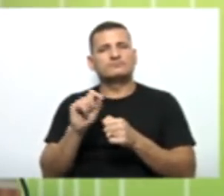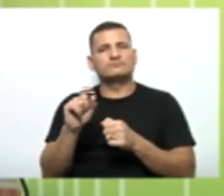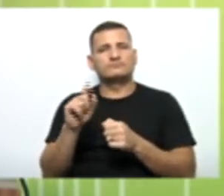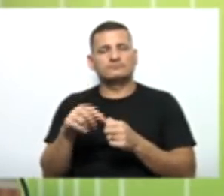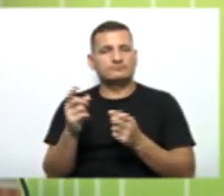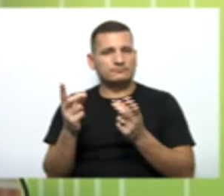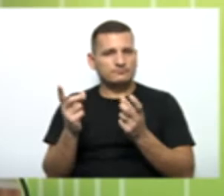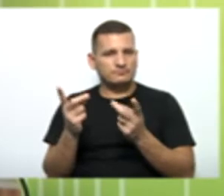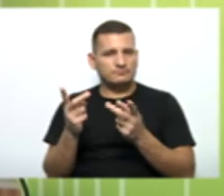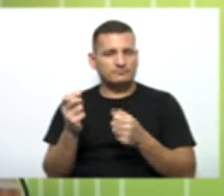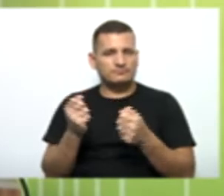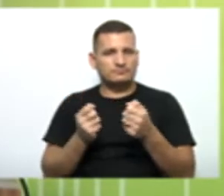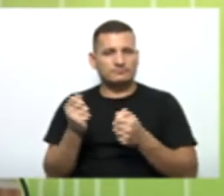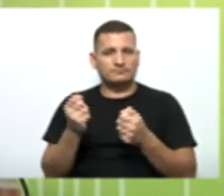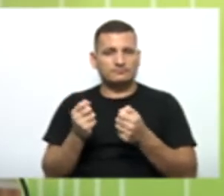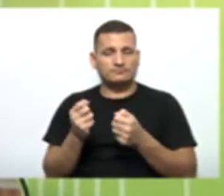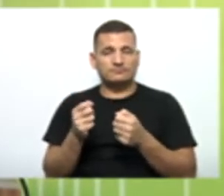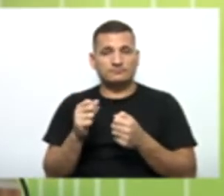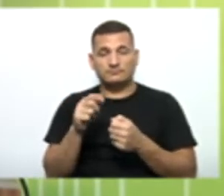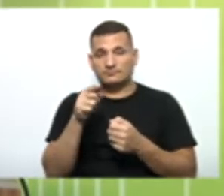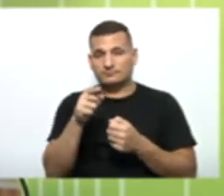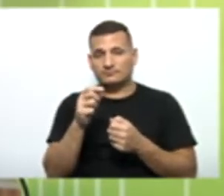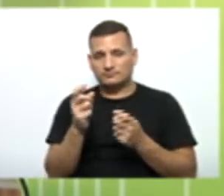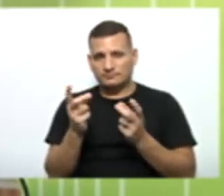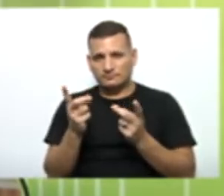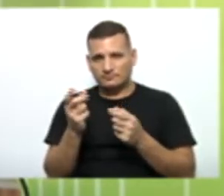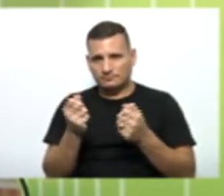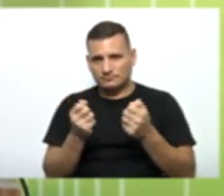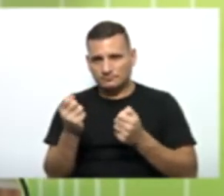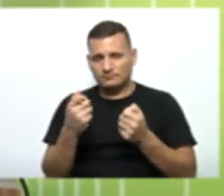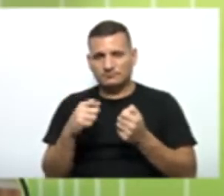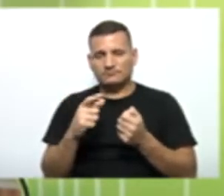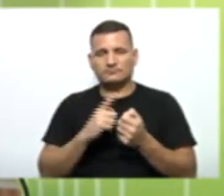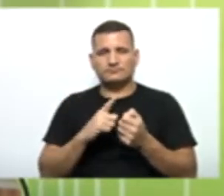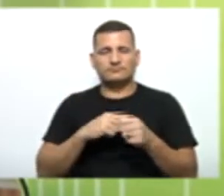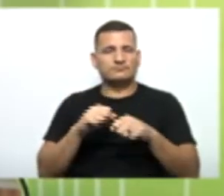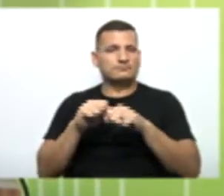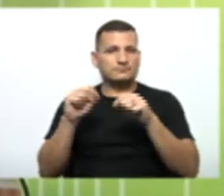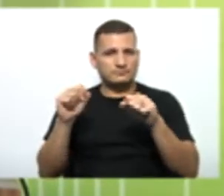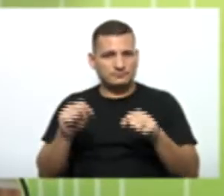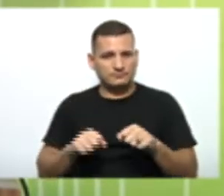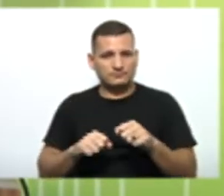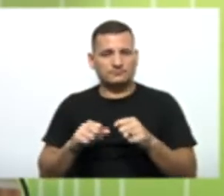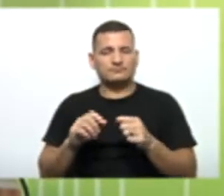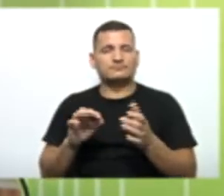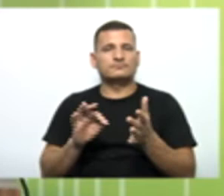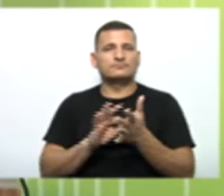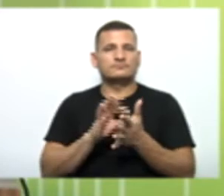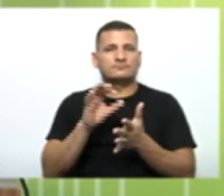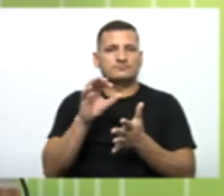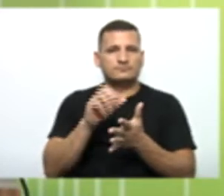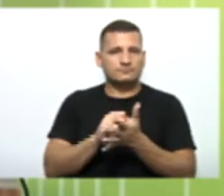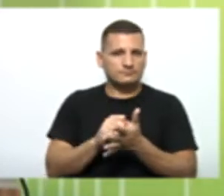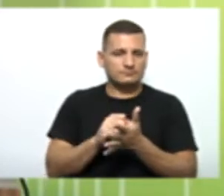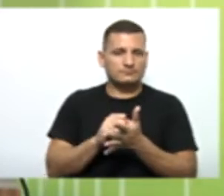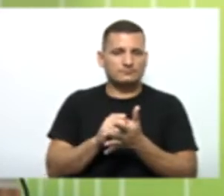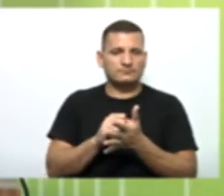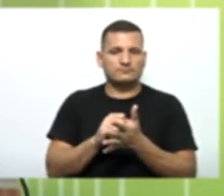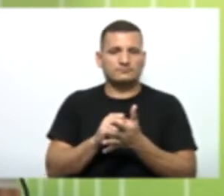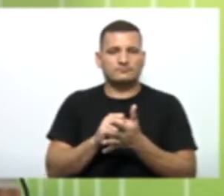mesmo. Para você vender carro, você vai ter que ter um sistema que cadastre, não é isso? Que faz o cadastro desse veículo,